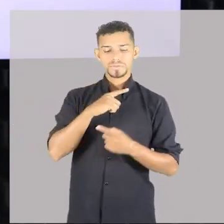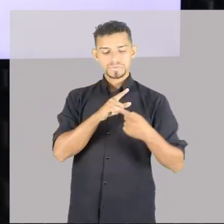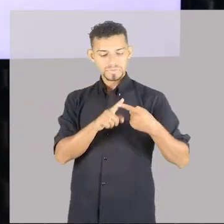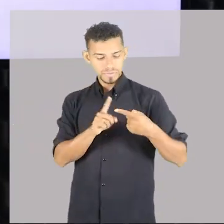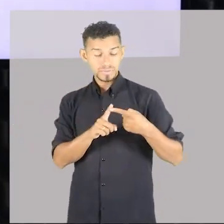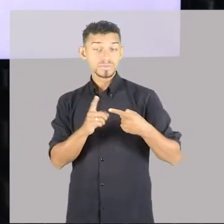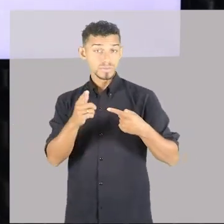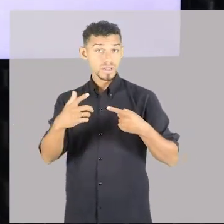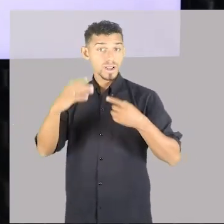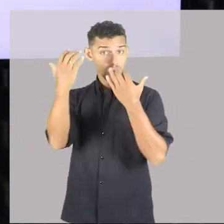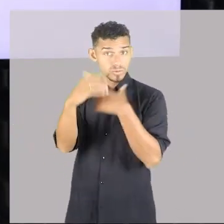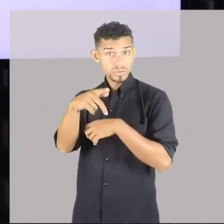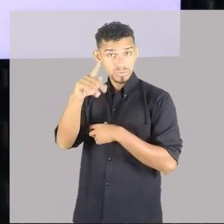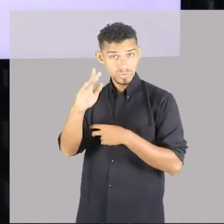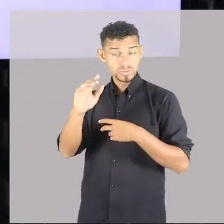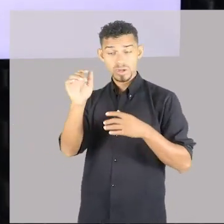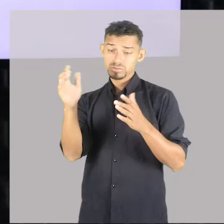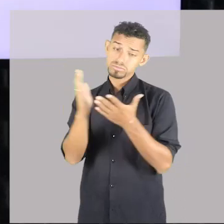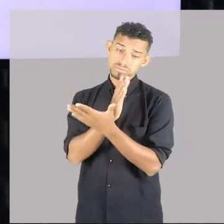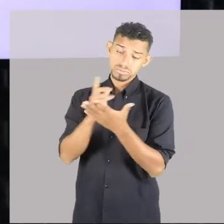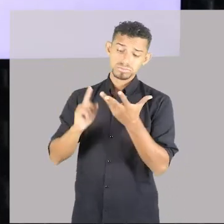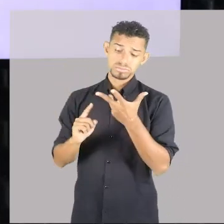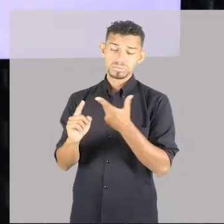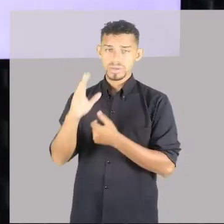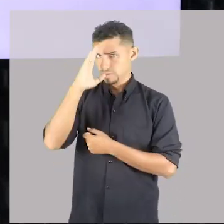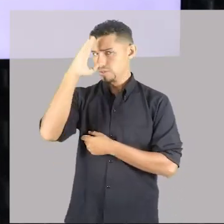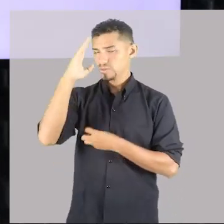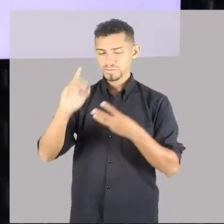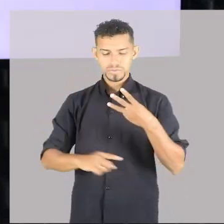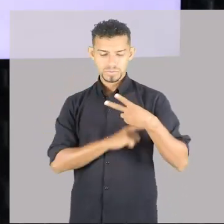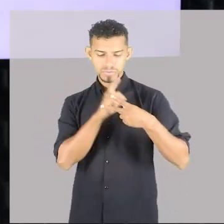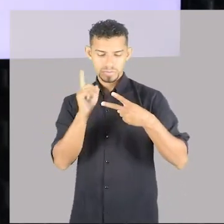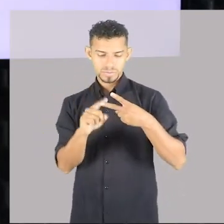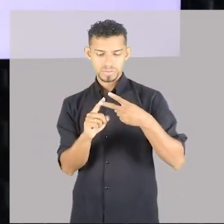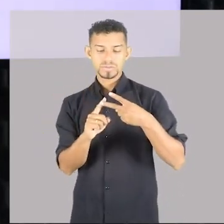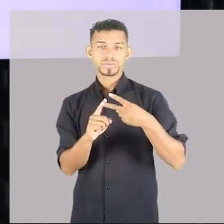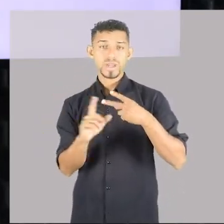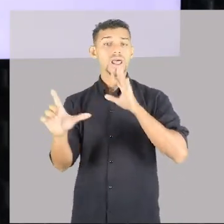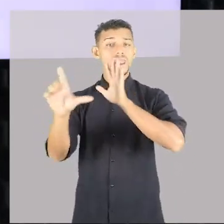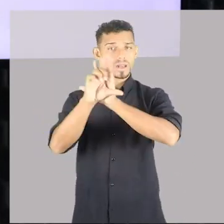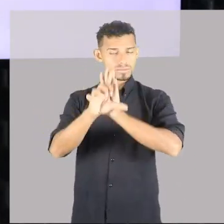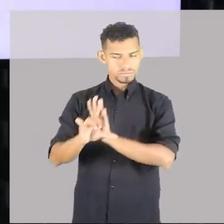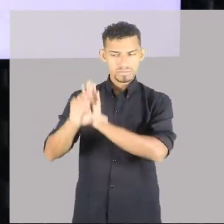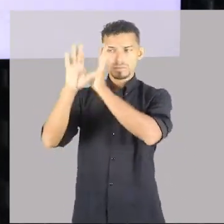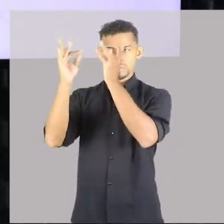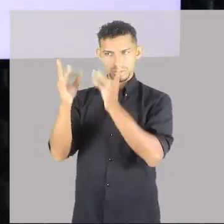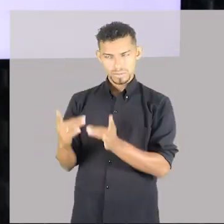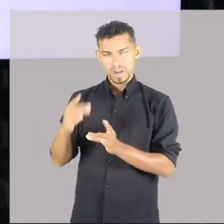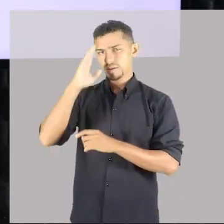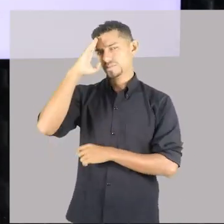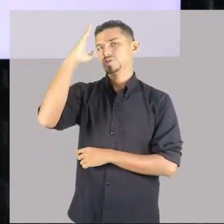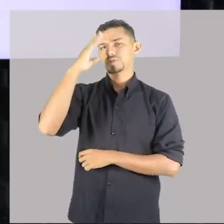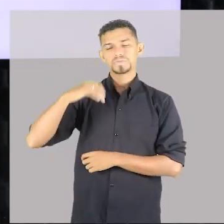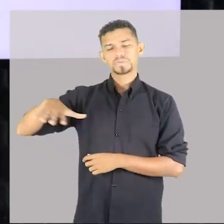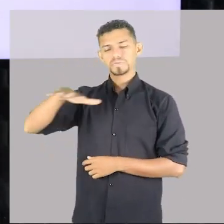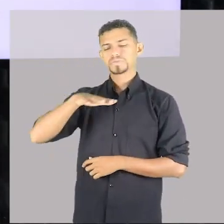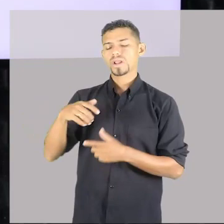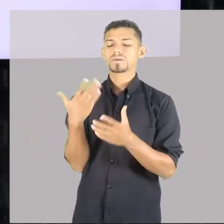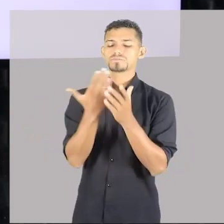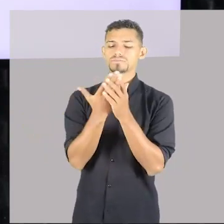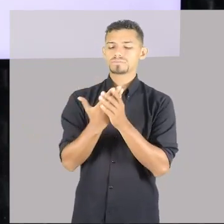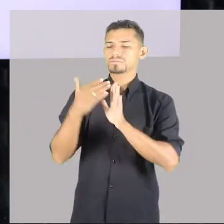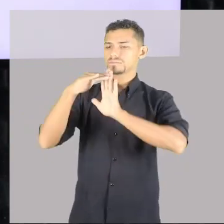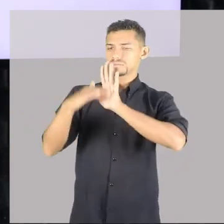existe para concursos públicos, algumas questões prioritárias, ela existe leis específicas de prioridade para os